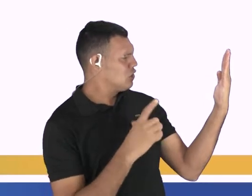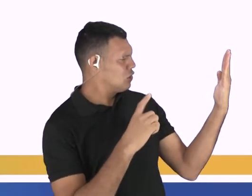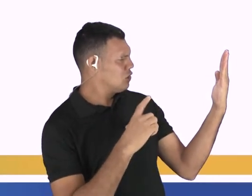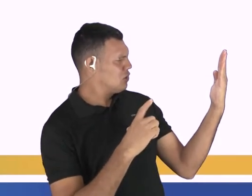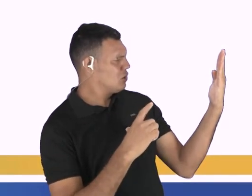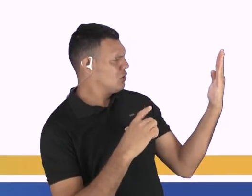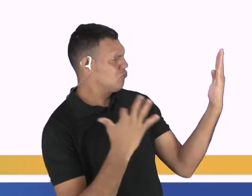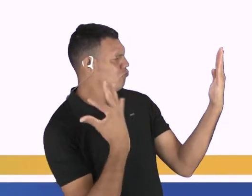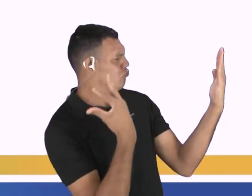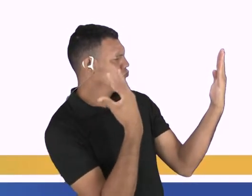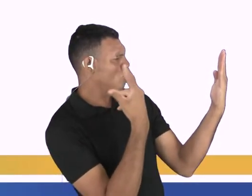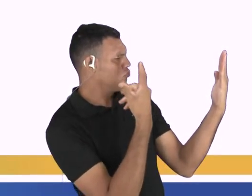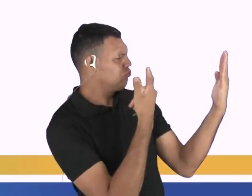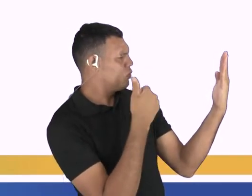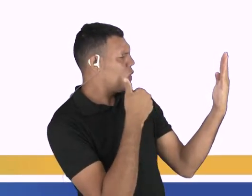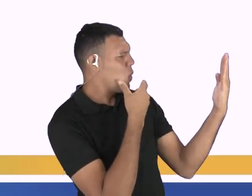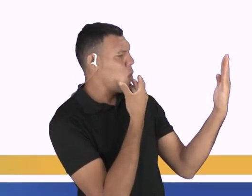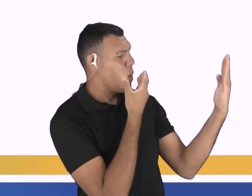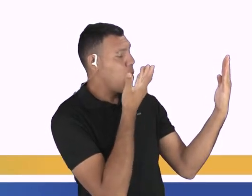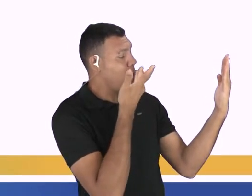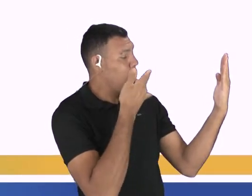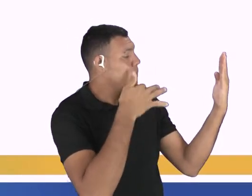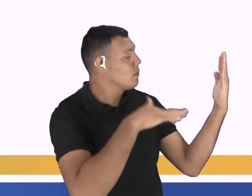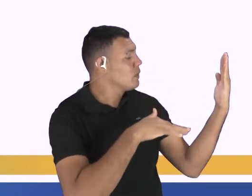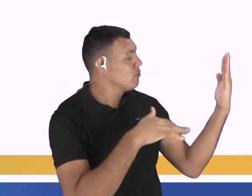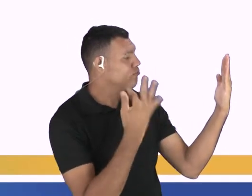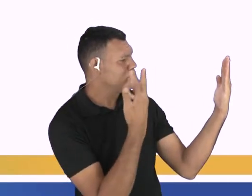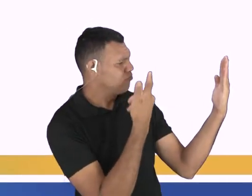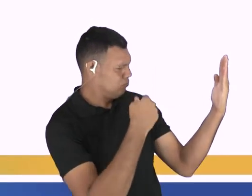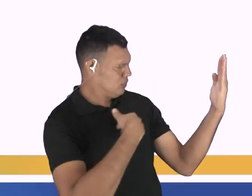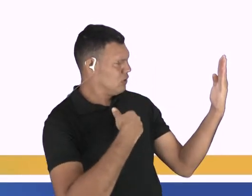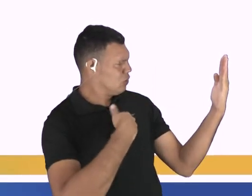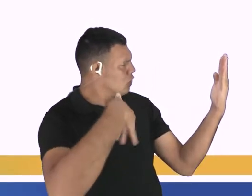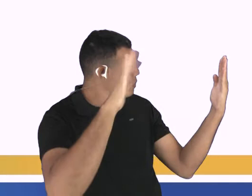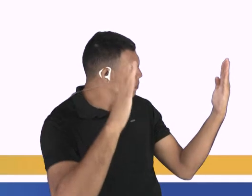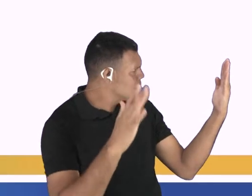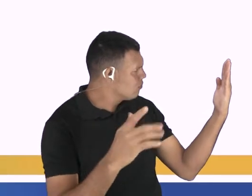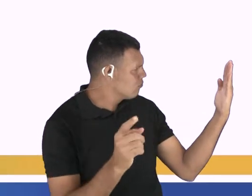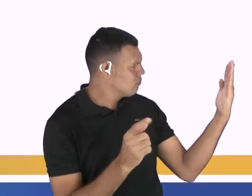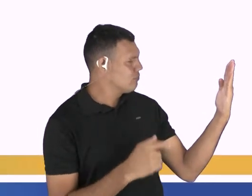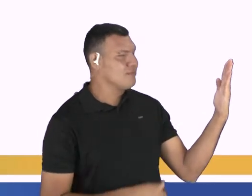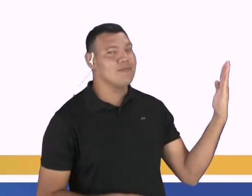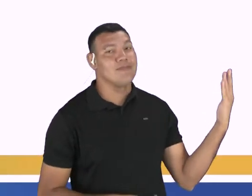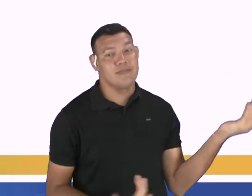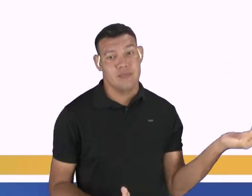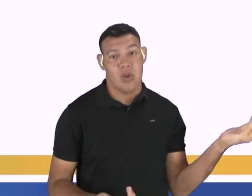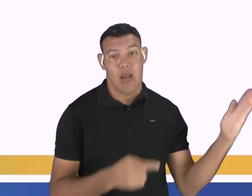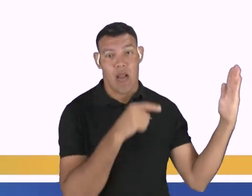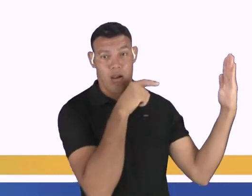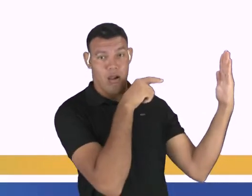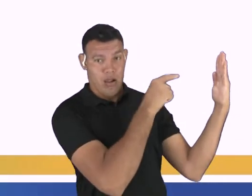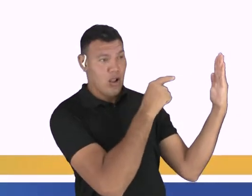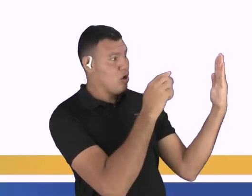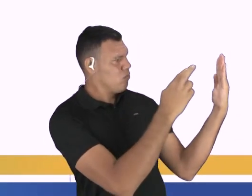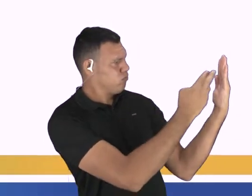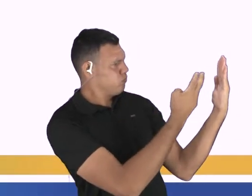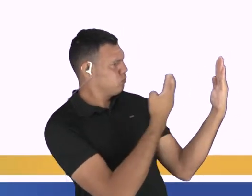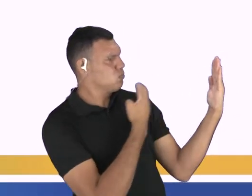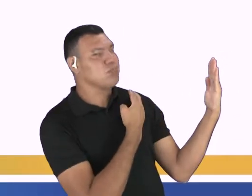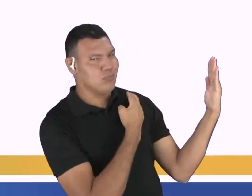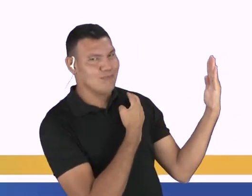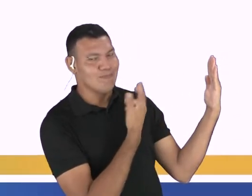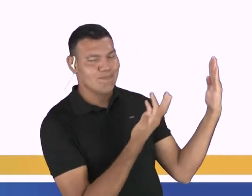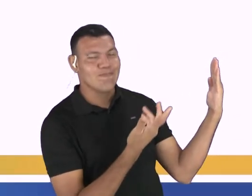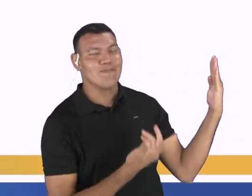mais linda do que eu? E o espelho, de forma animada, ou seja, existindo a